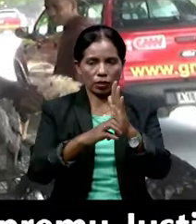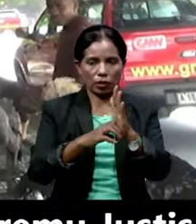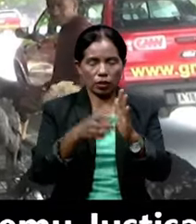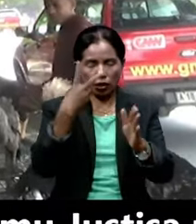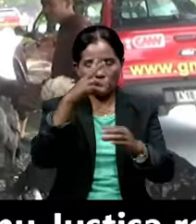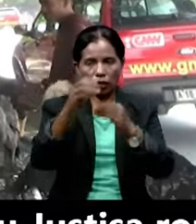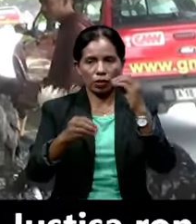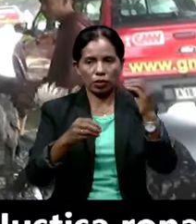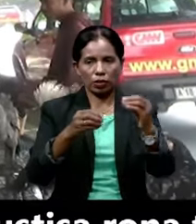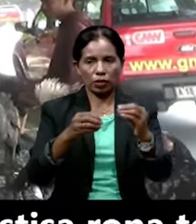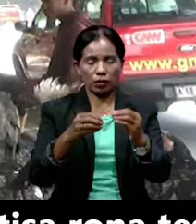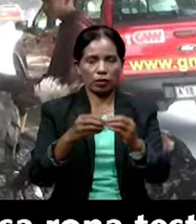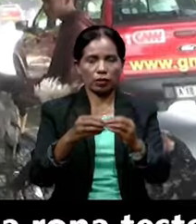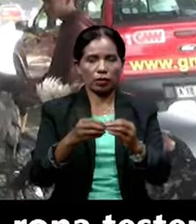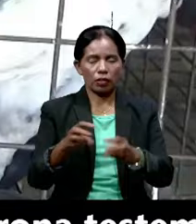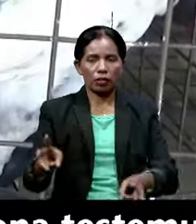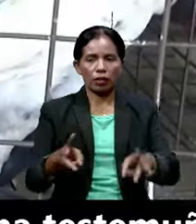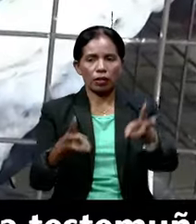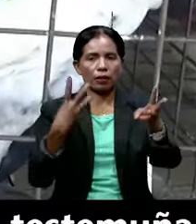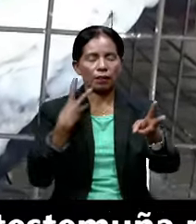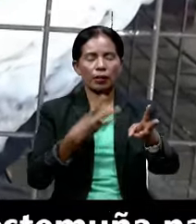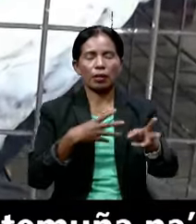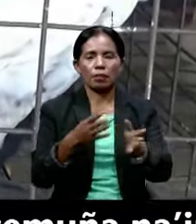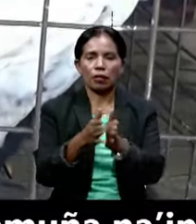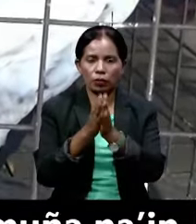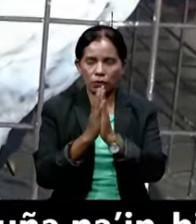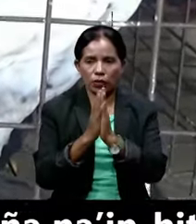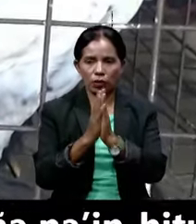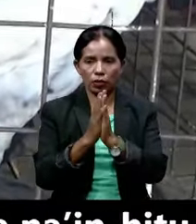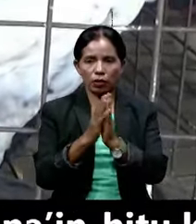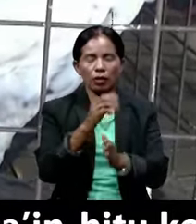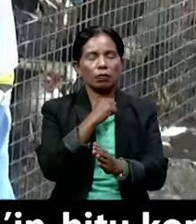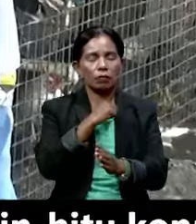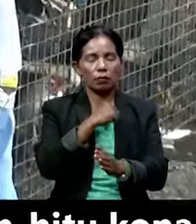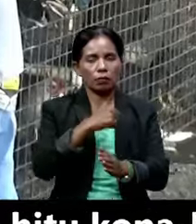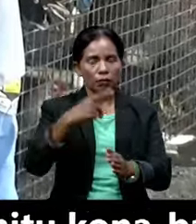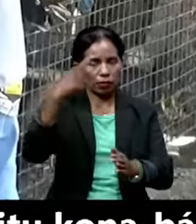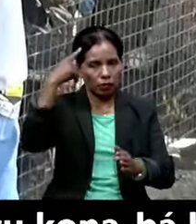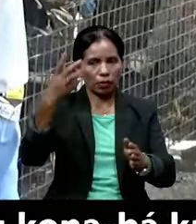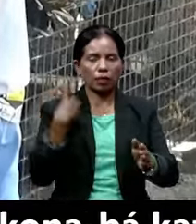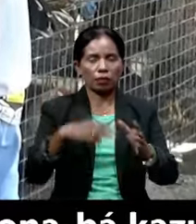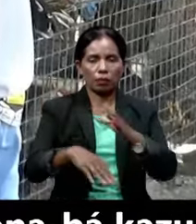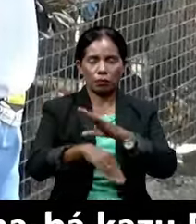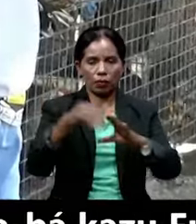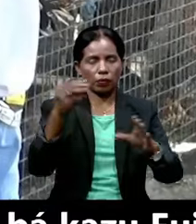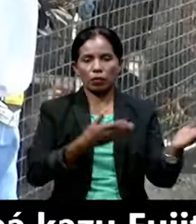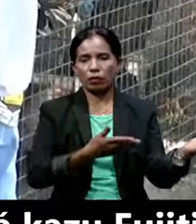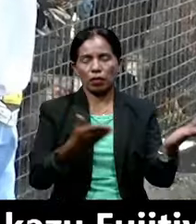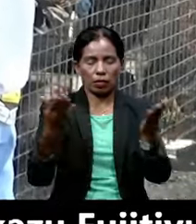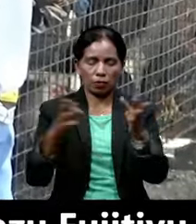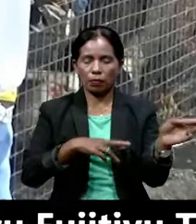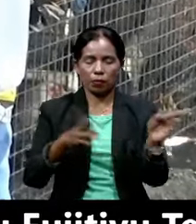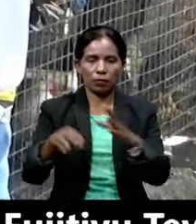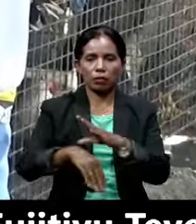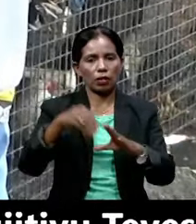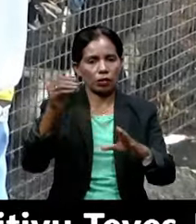ba aradores strada nini ami rusu santo padre mai ne mak tu asai ami pronto lautui saya dapat